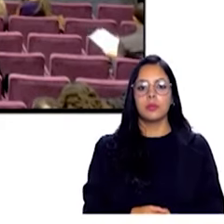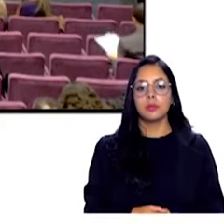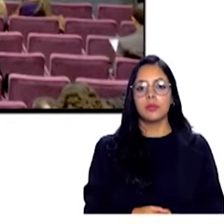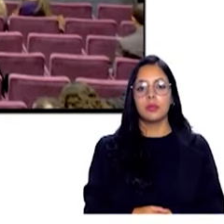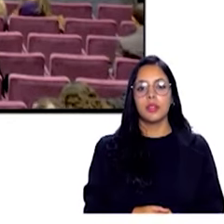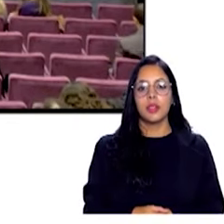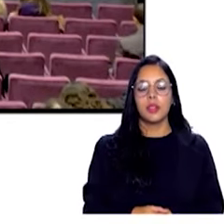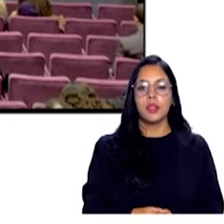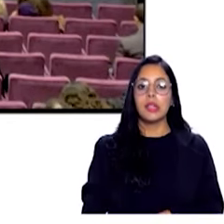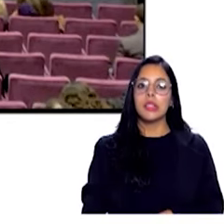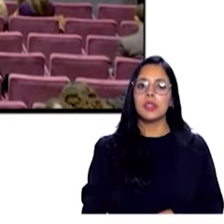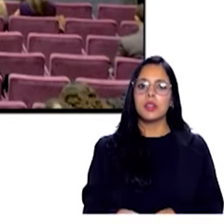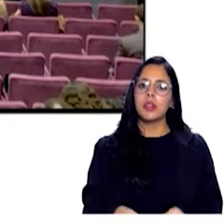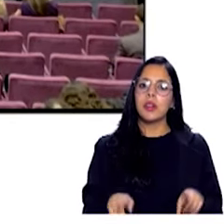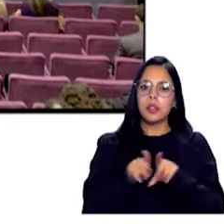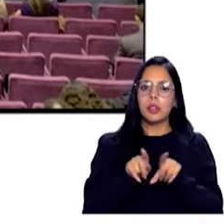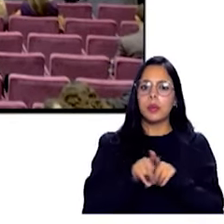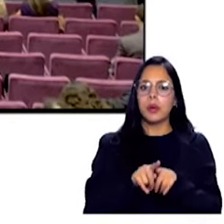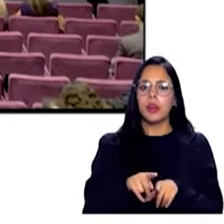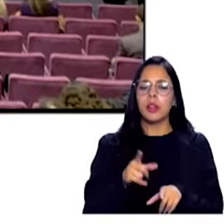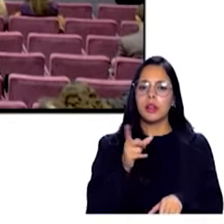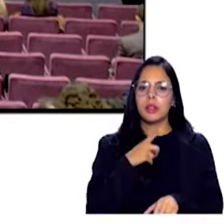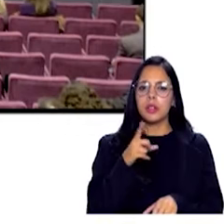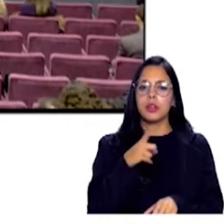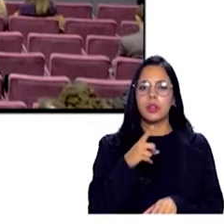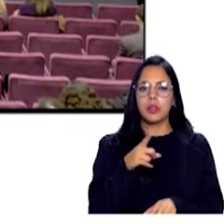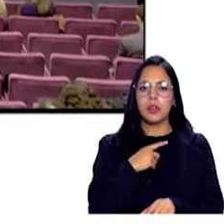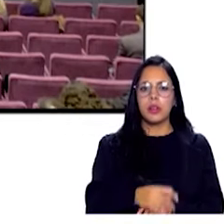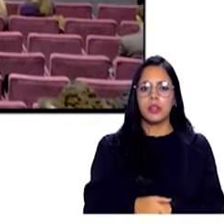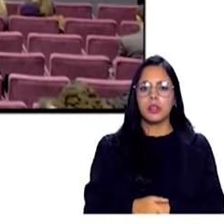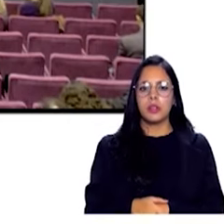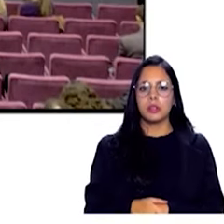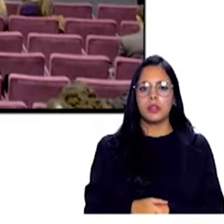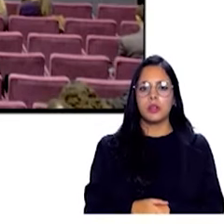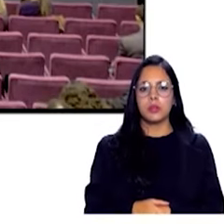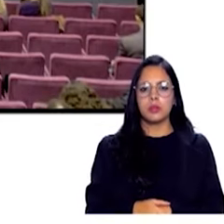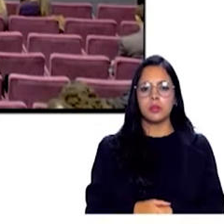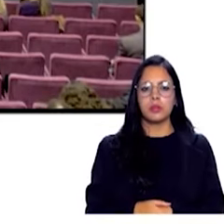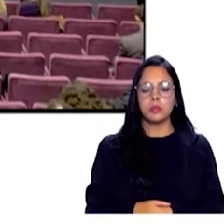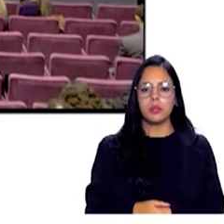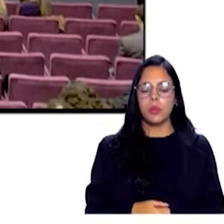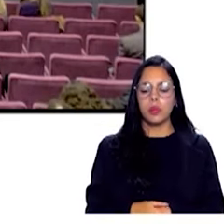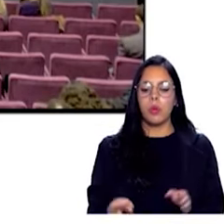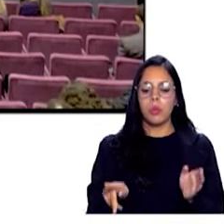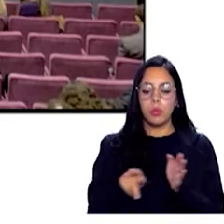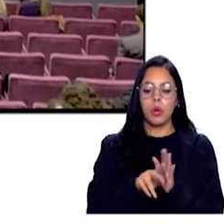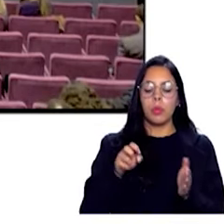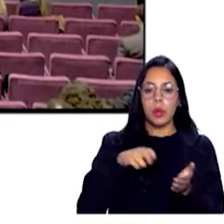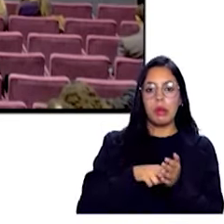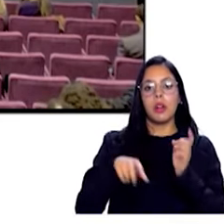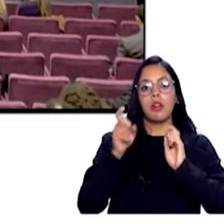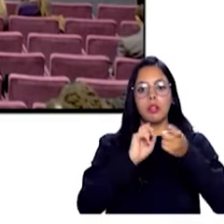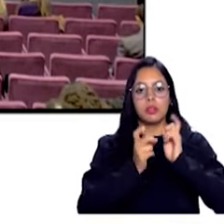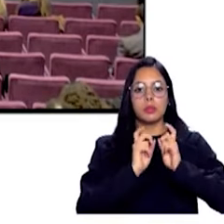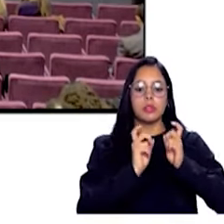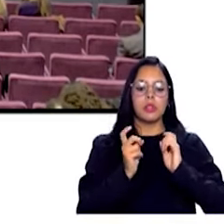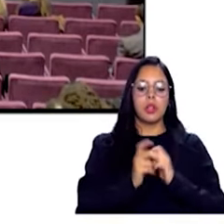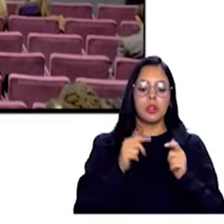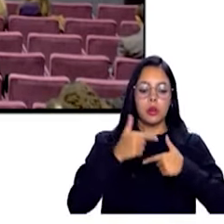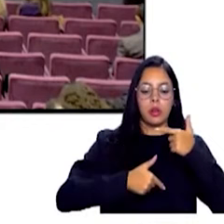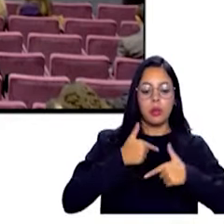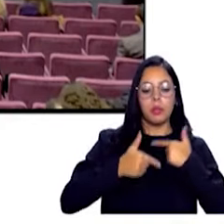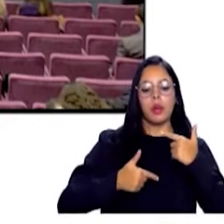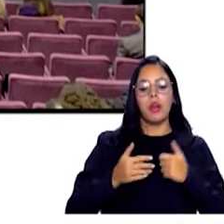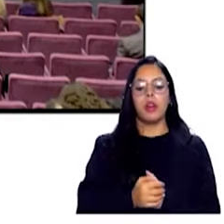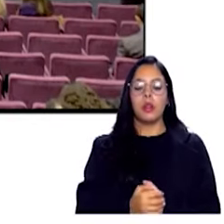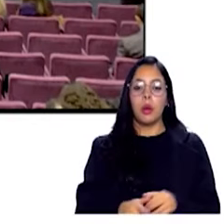interprete ento civ penal administrativo laboral comoo Y al mismo